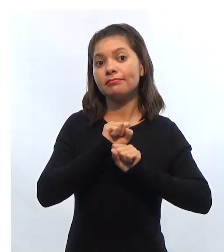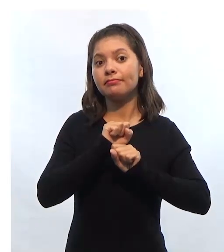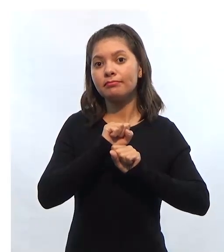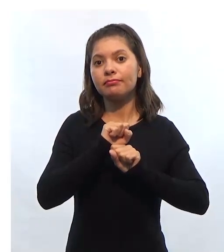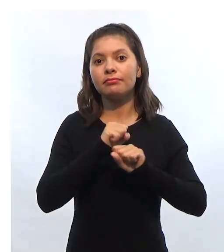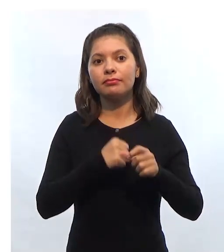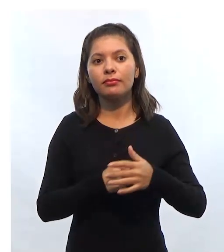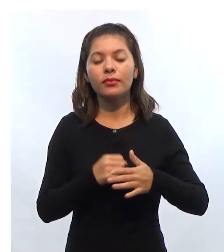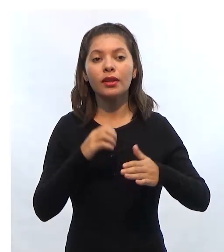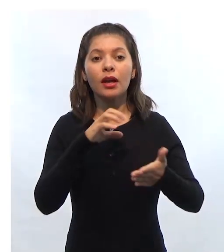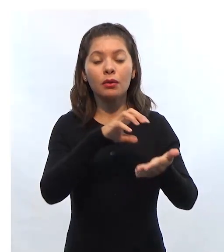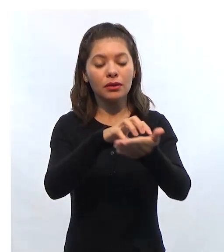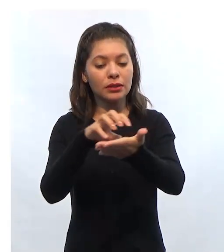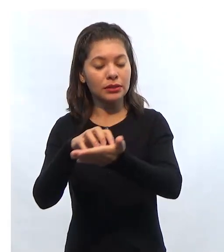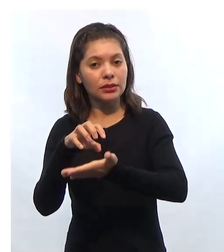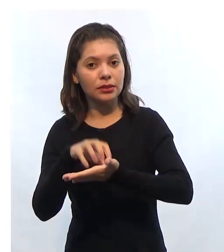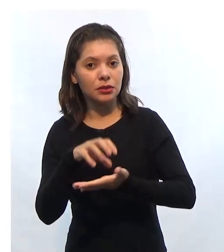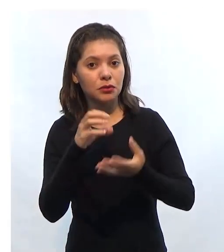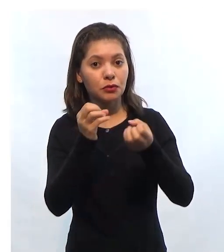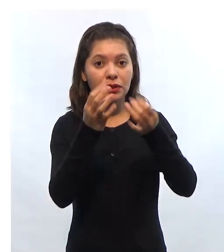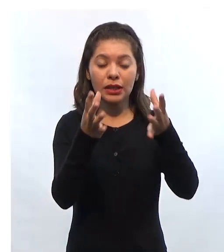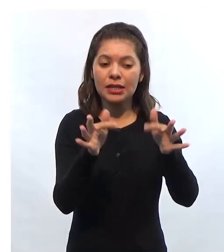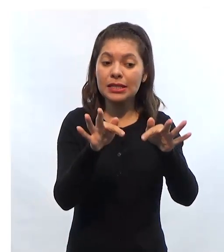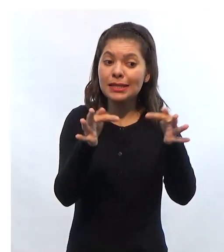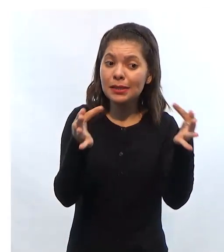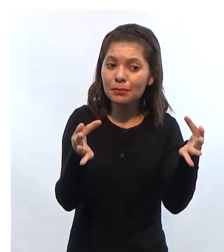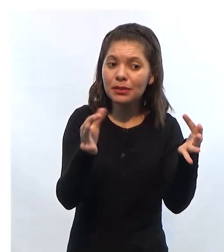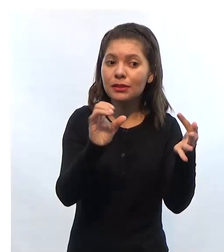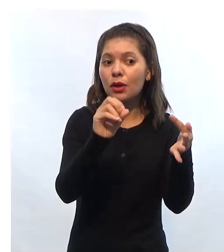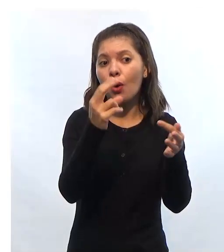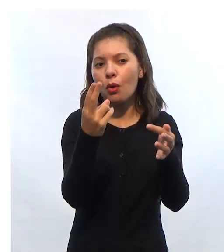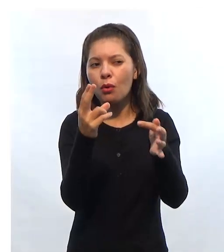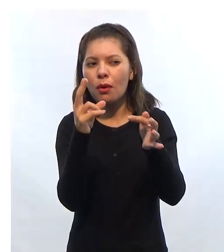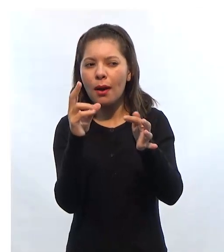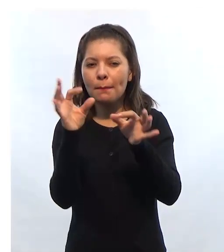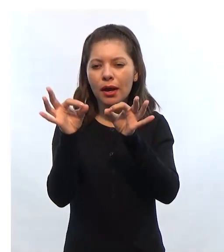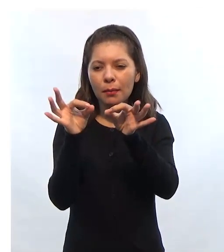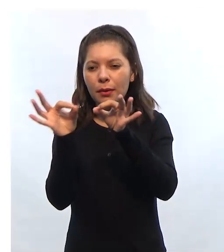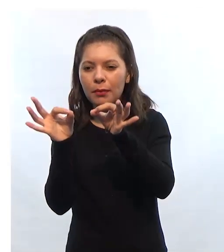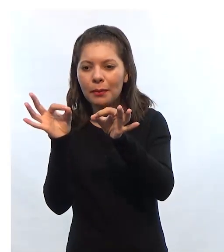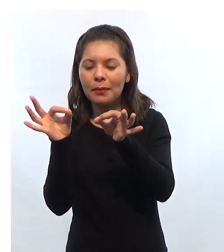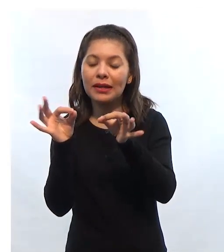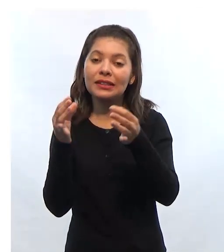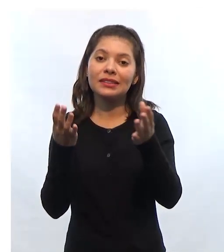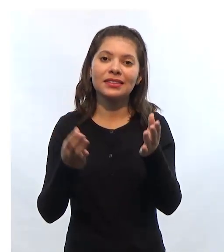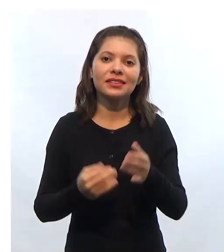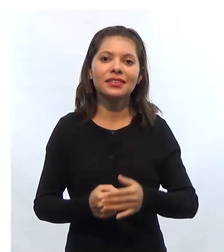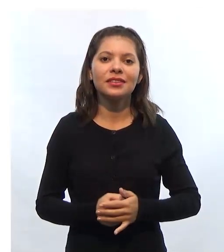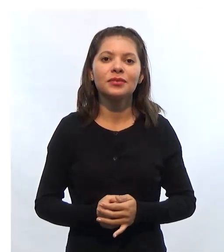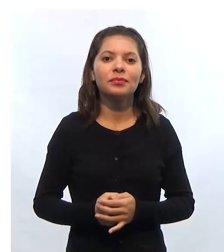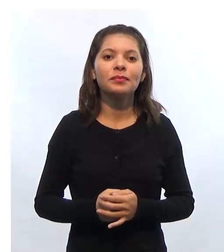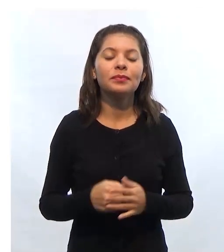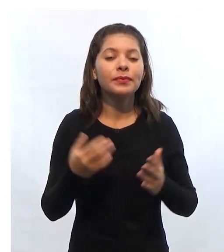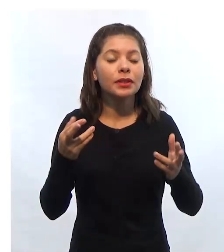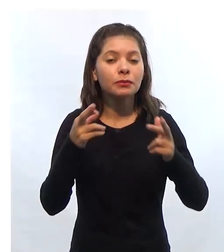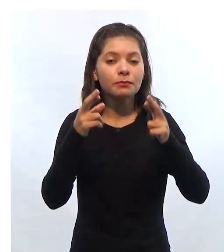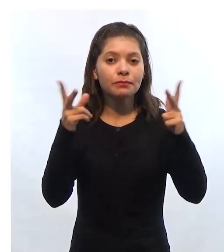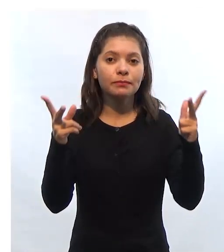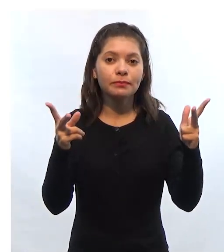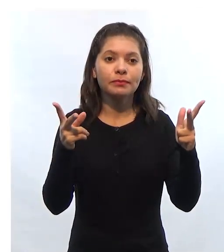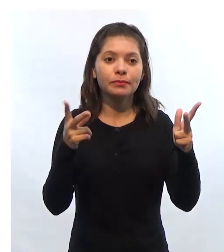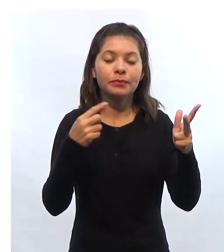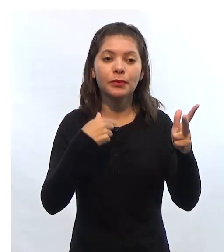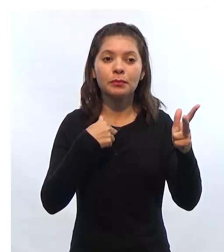consumidores? A organização ofertará algo simples ou mais elaborado? Então, isso